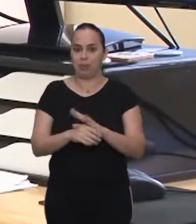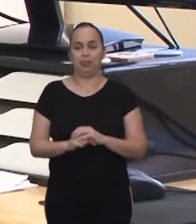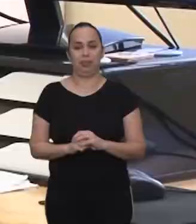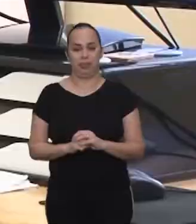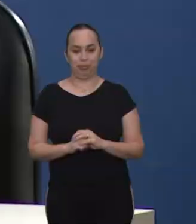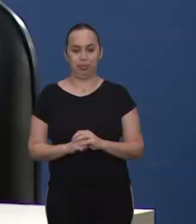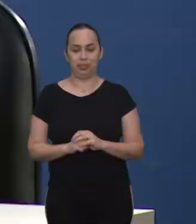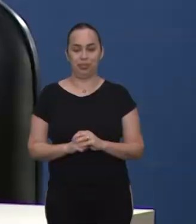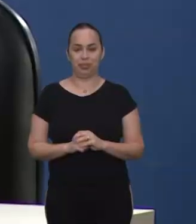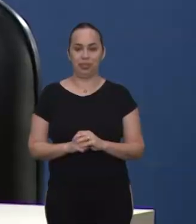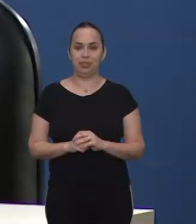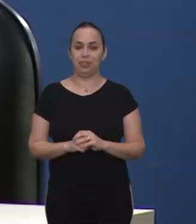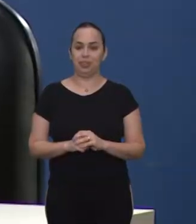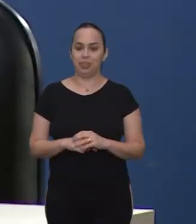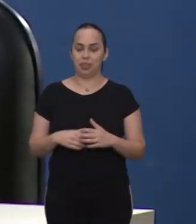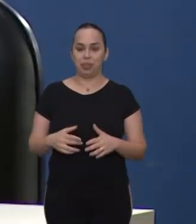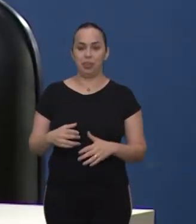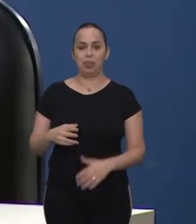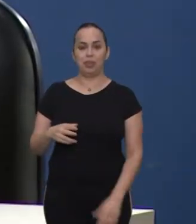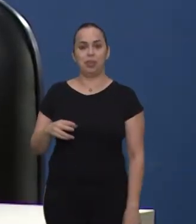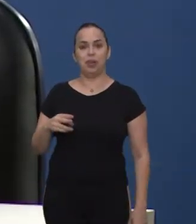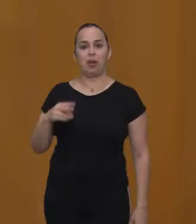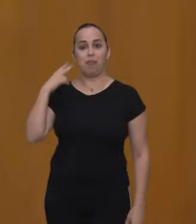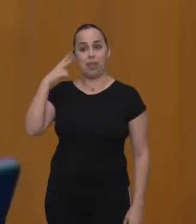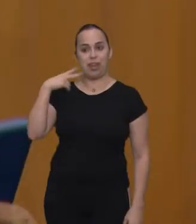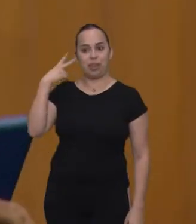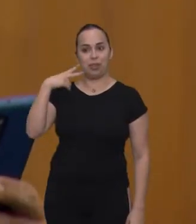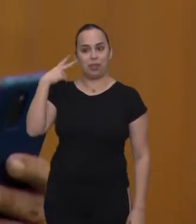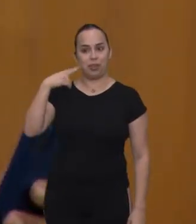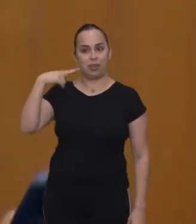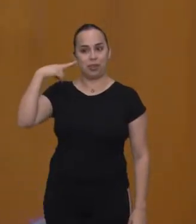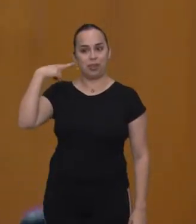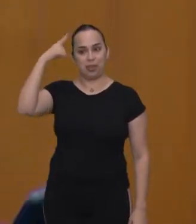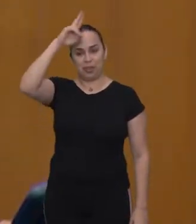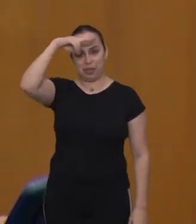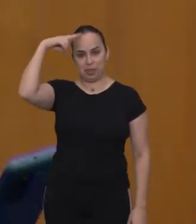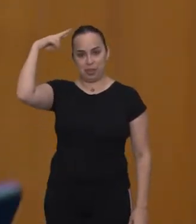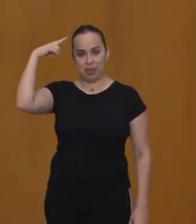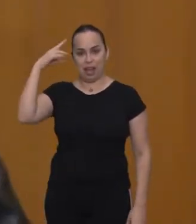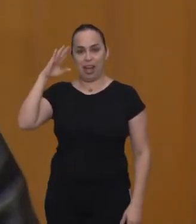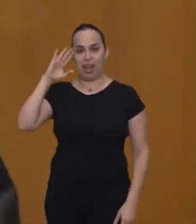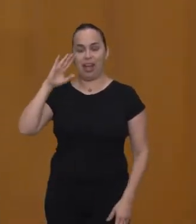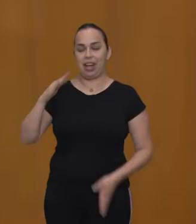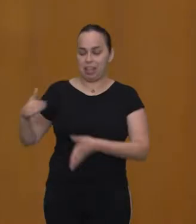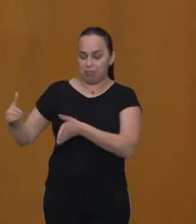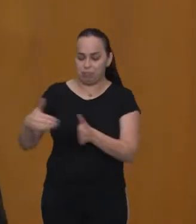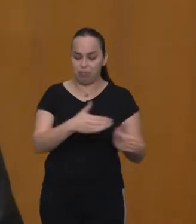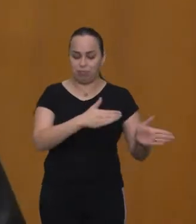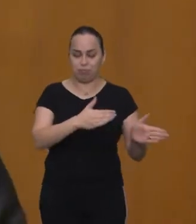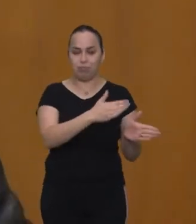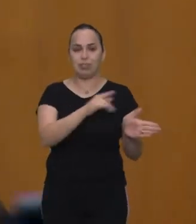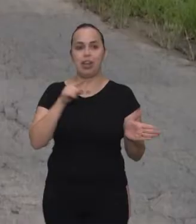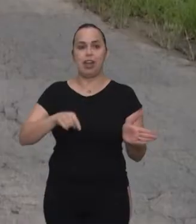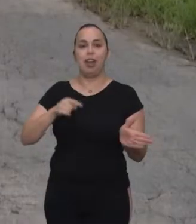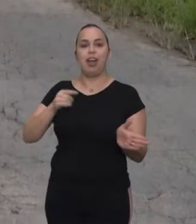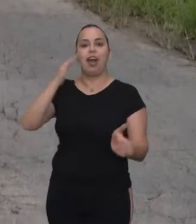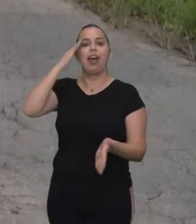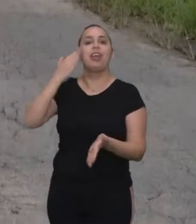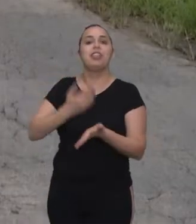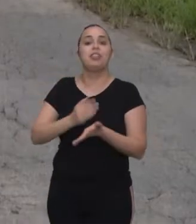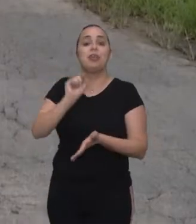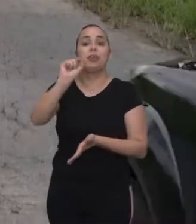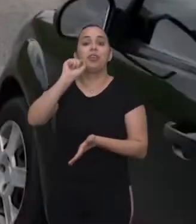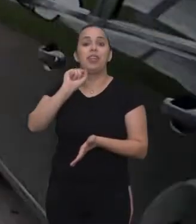da exigência atuante na zona norte da cidade o vereador Roberto Chagas acredita que a construção da Via Jaguari